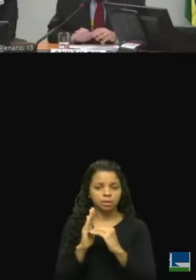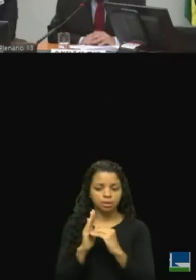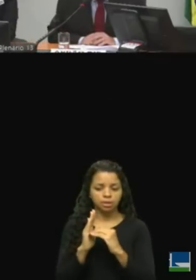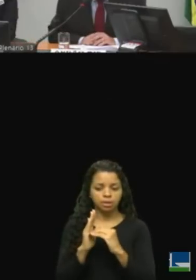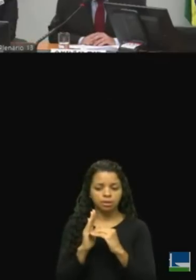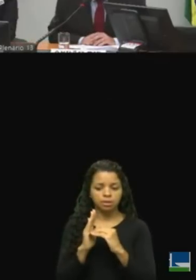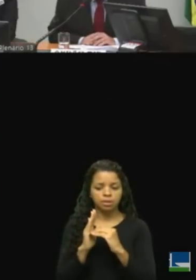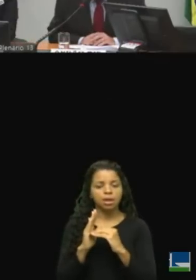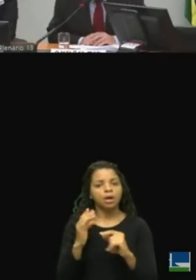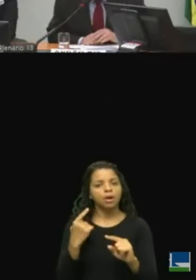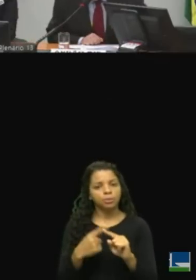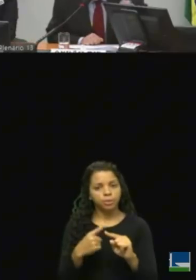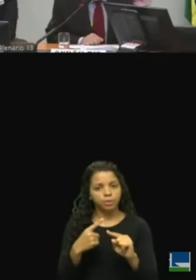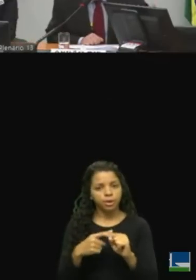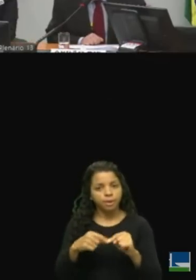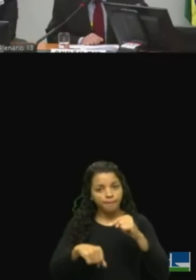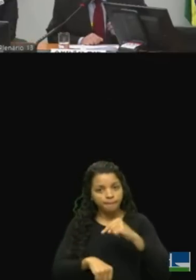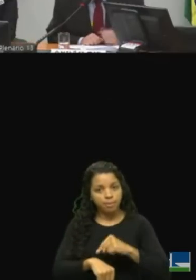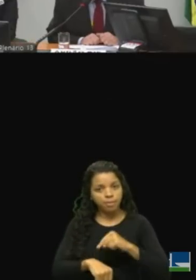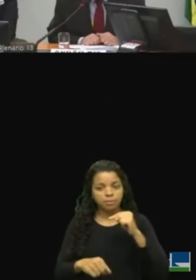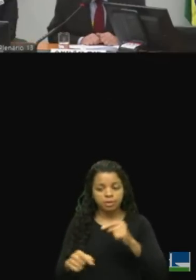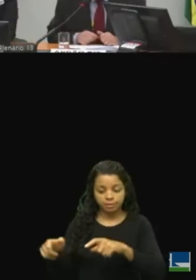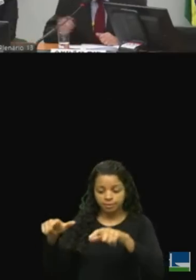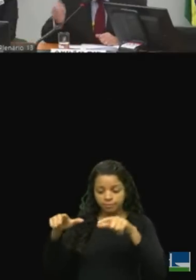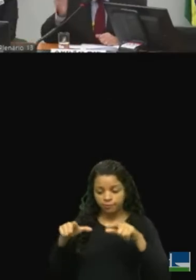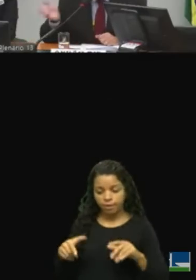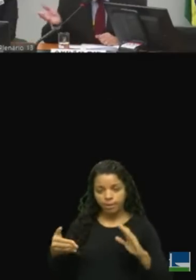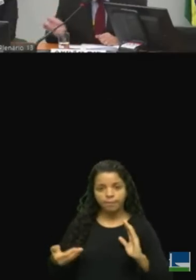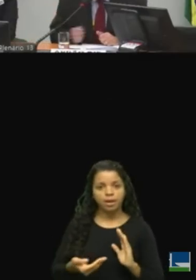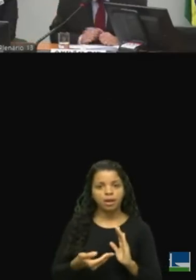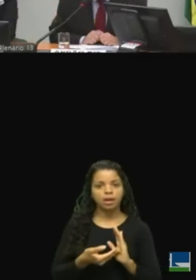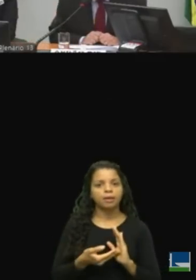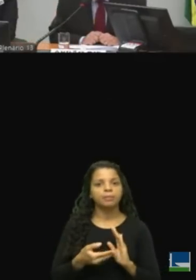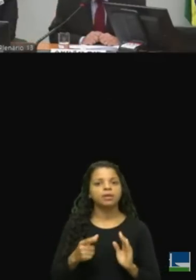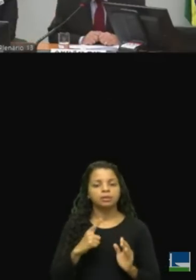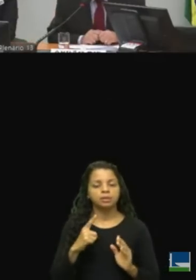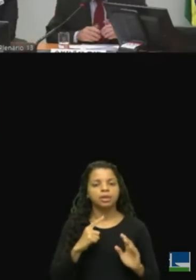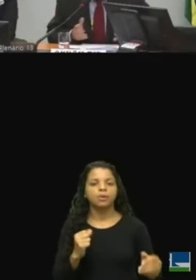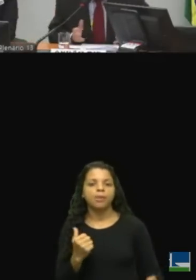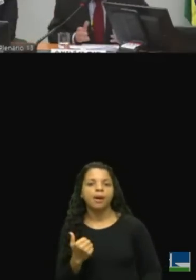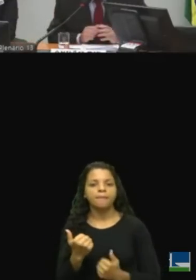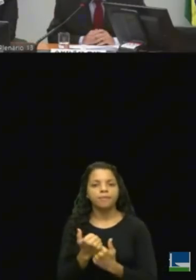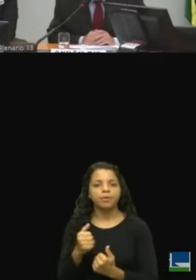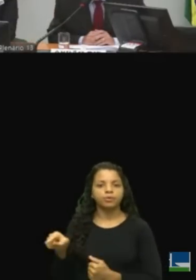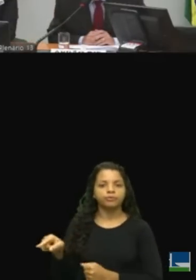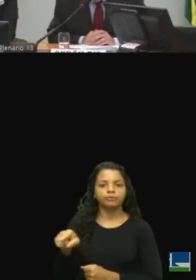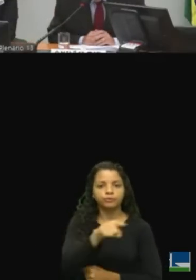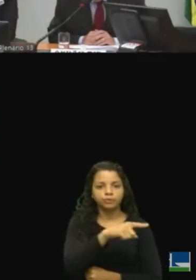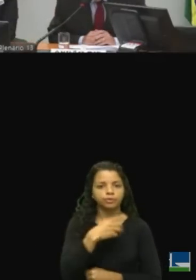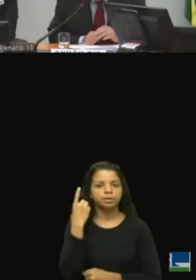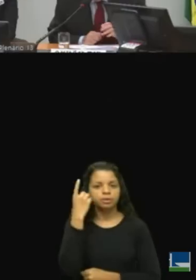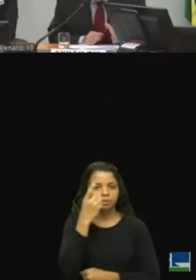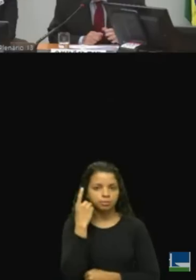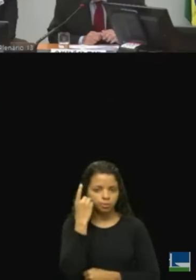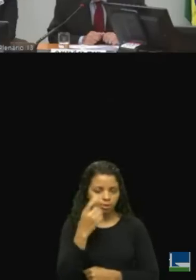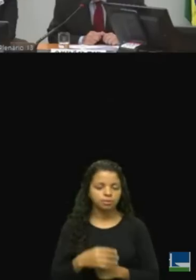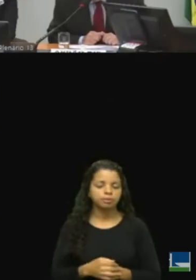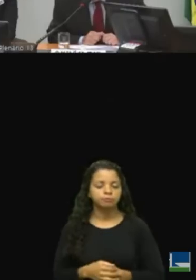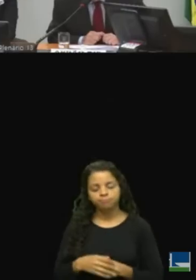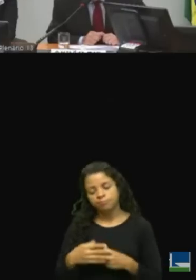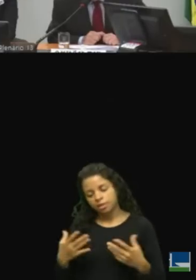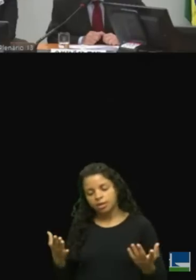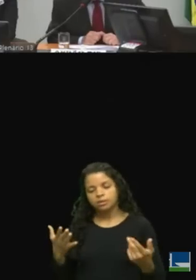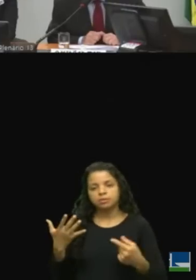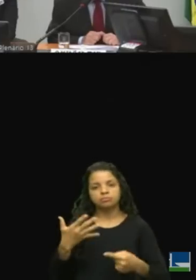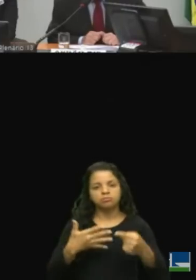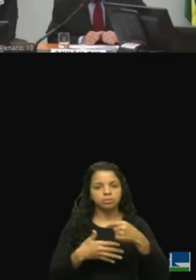dos Deputados, nós temos o apoio como da deputada Daniela, como da deputada Rosângela Moro e de tantos outros. Então essas são as nossas